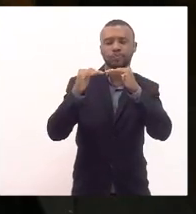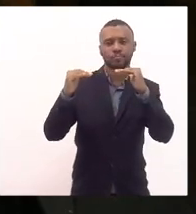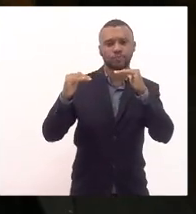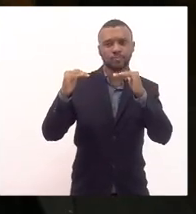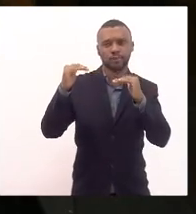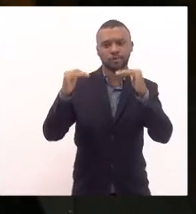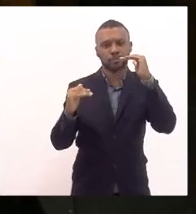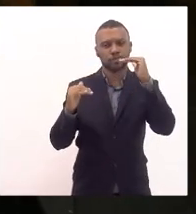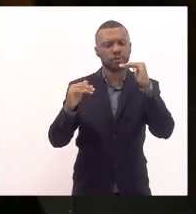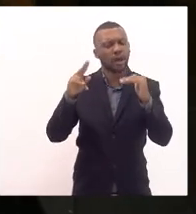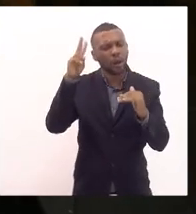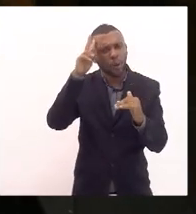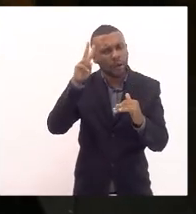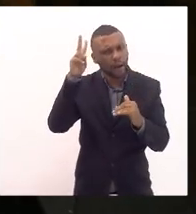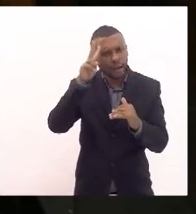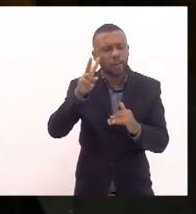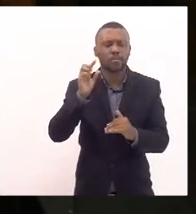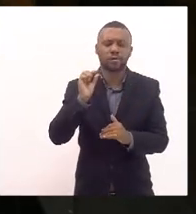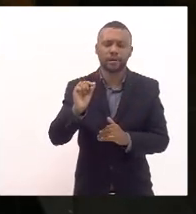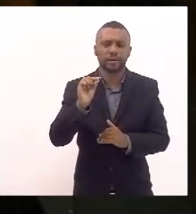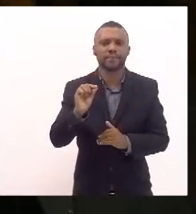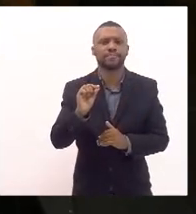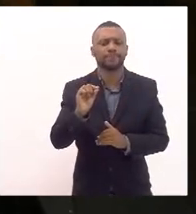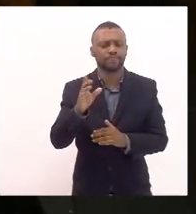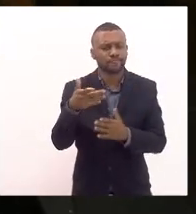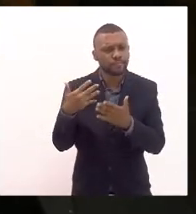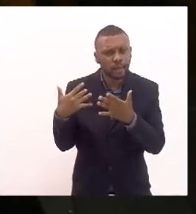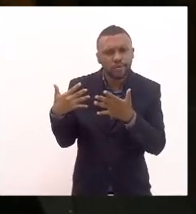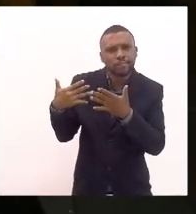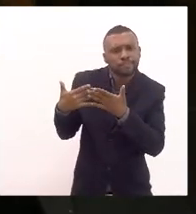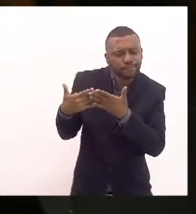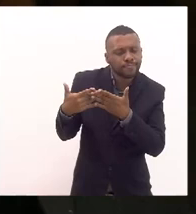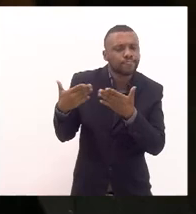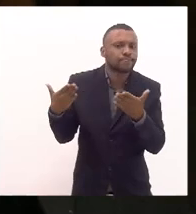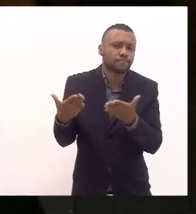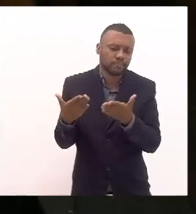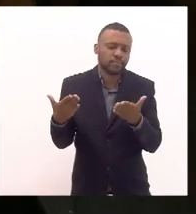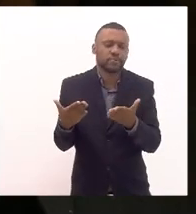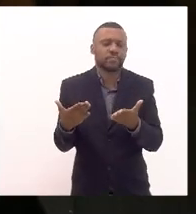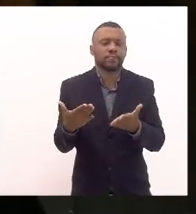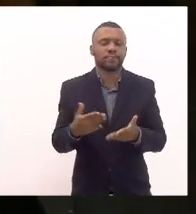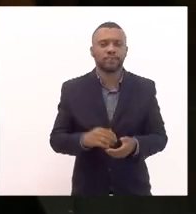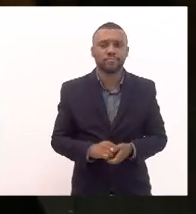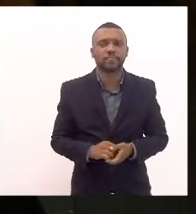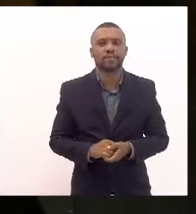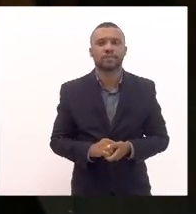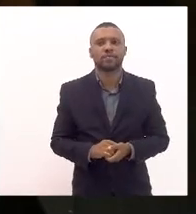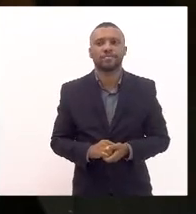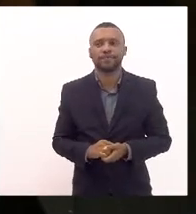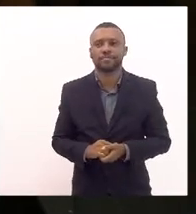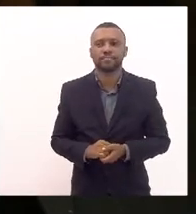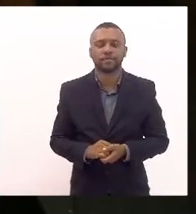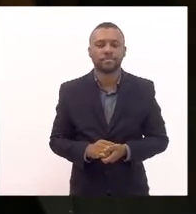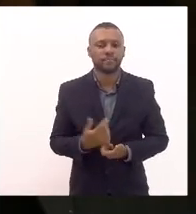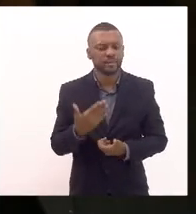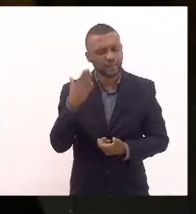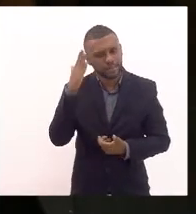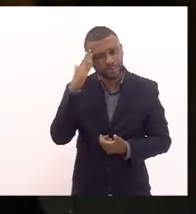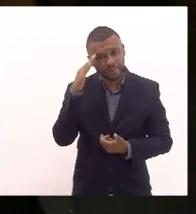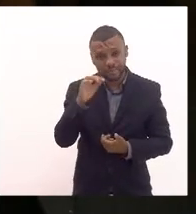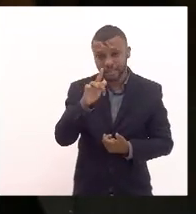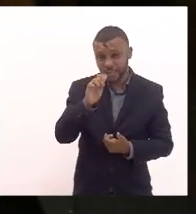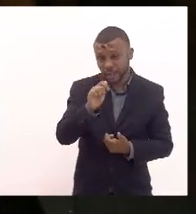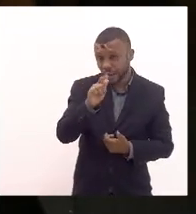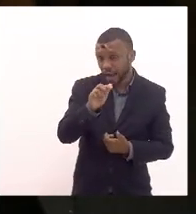me lembro e mais recentemente bem mais recentemente a festa do Gagarin né